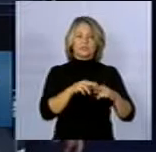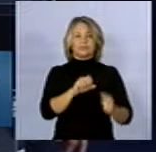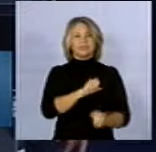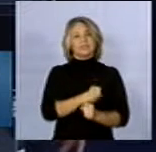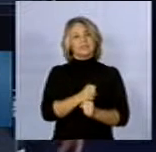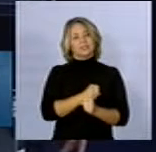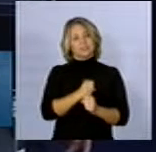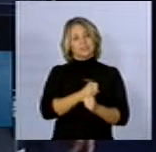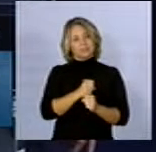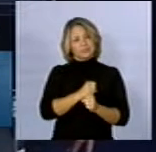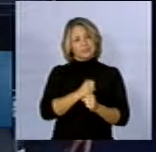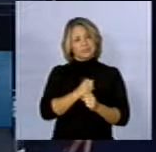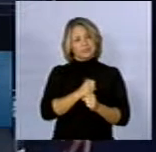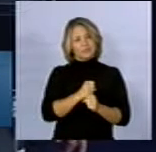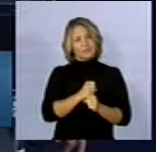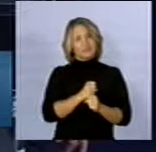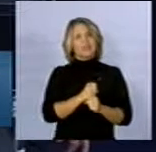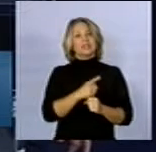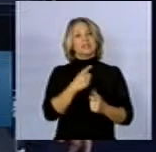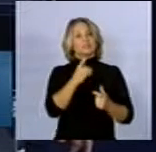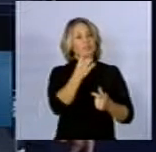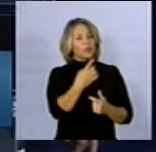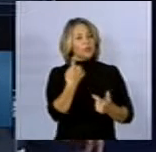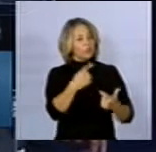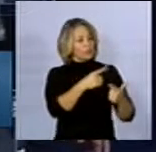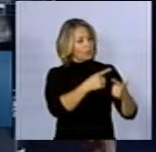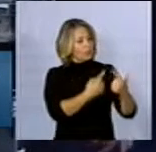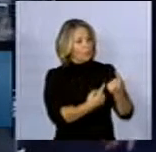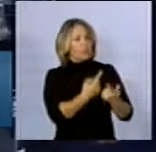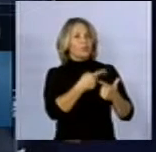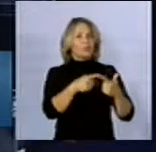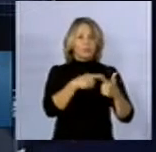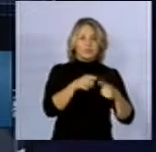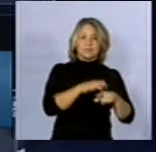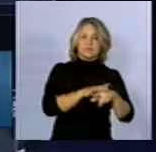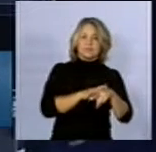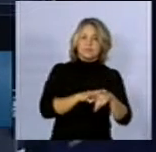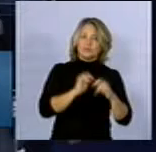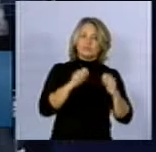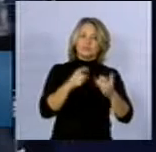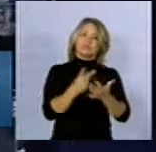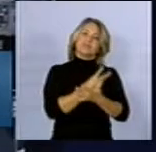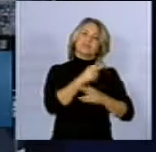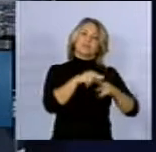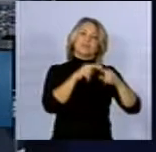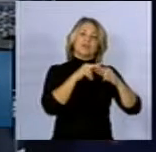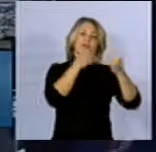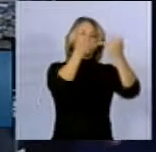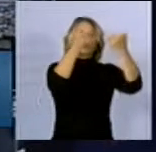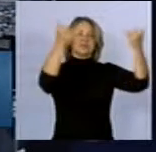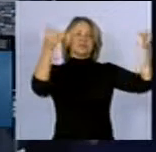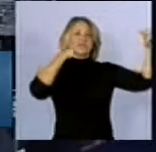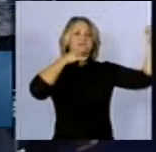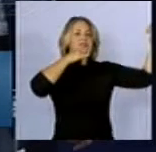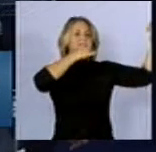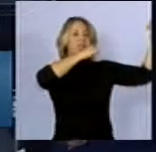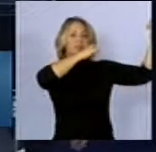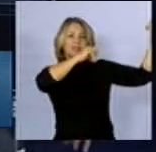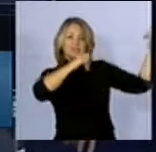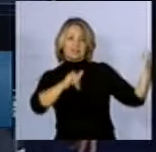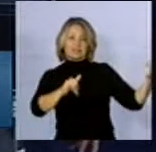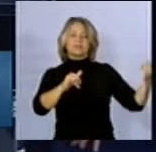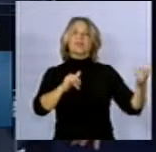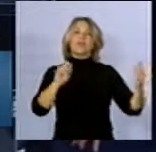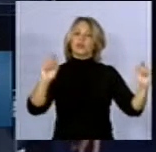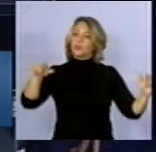só 1 caso há 2 anos deveriam ser devido às linhas elétricas. elétricas e o remanescente